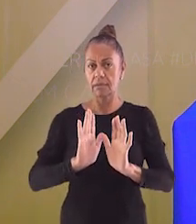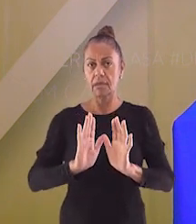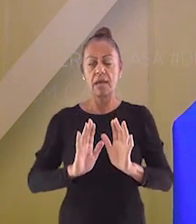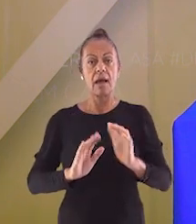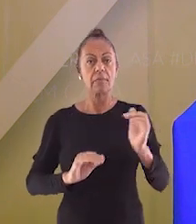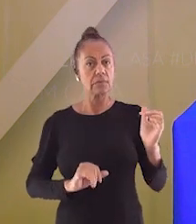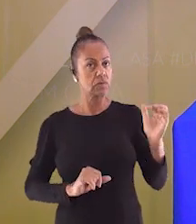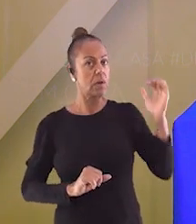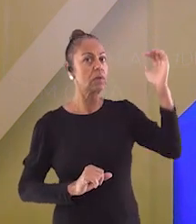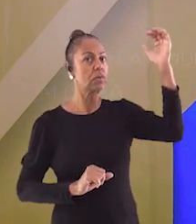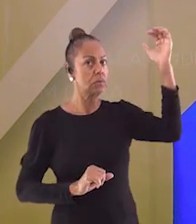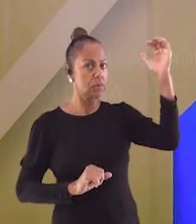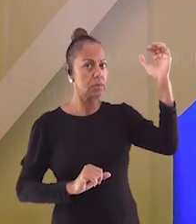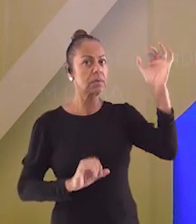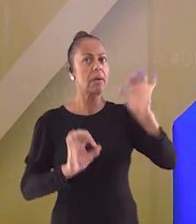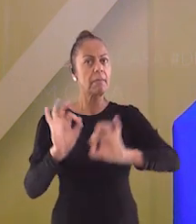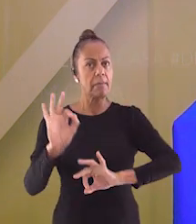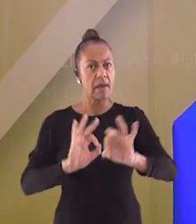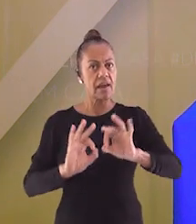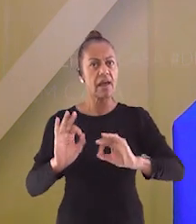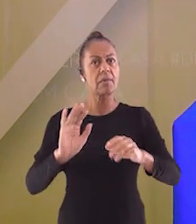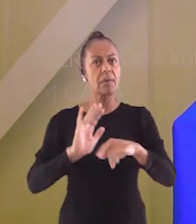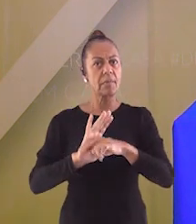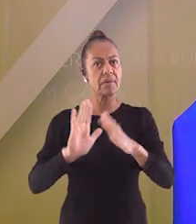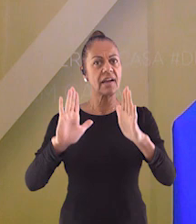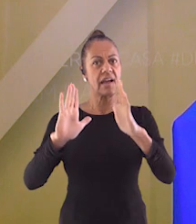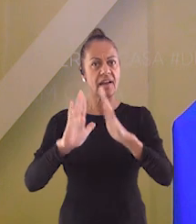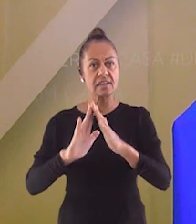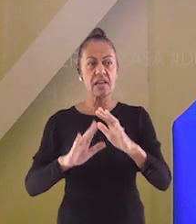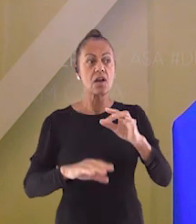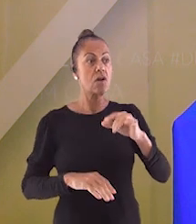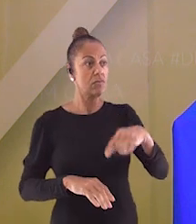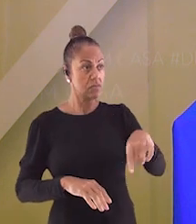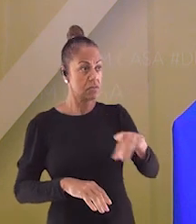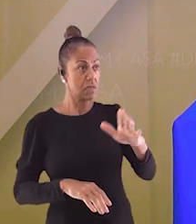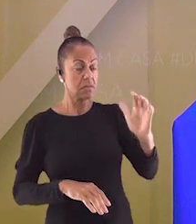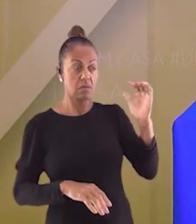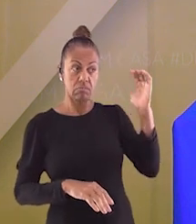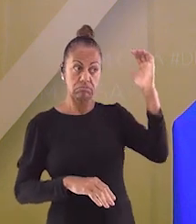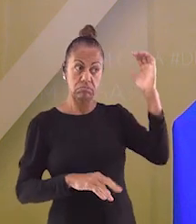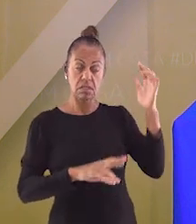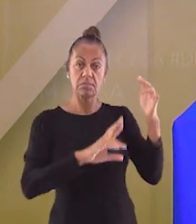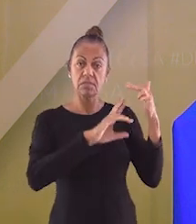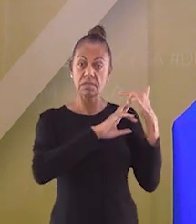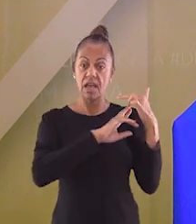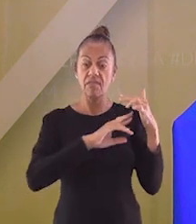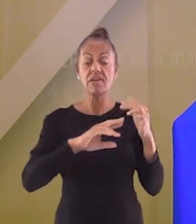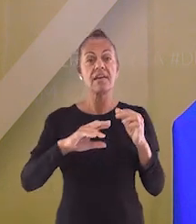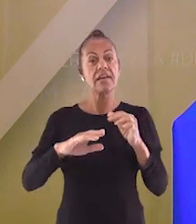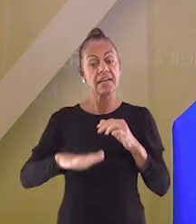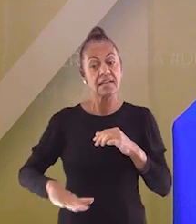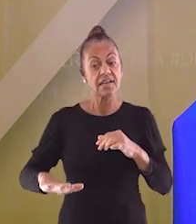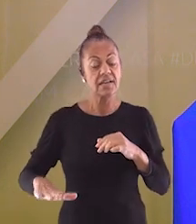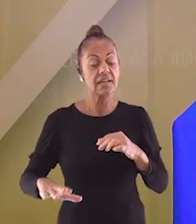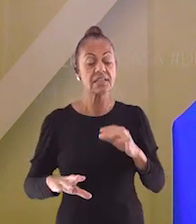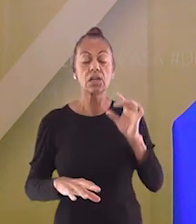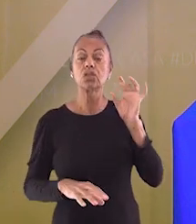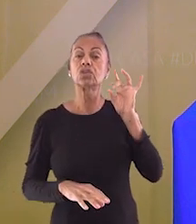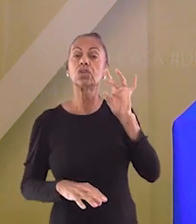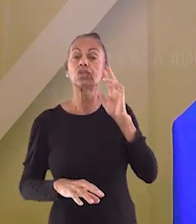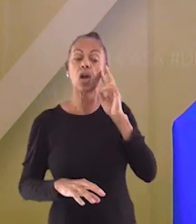ok? É voltada para adultos e faça em casa, você é responsável, criança observando, não participando, tá